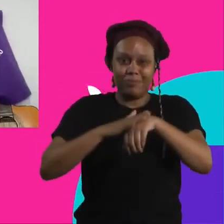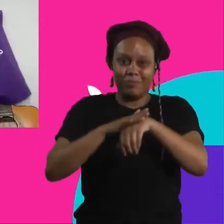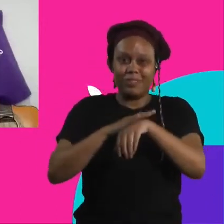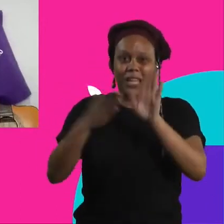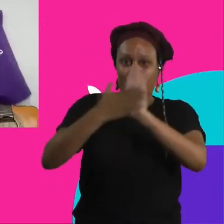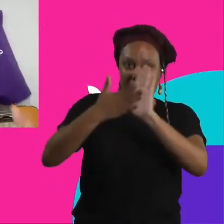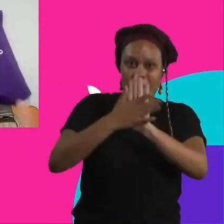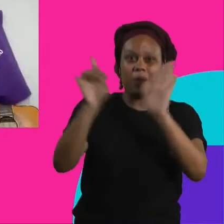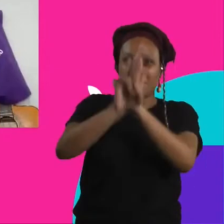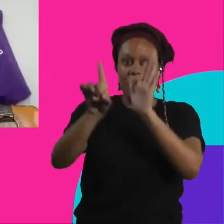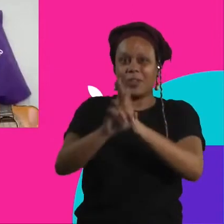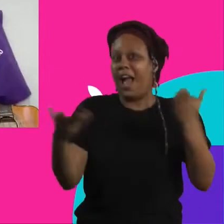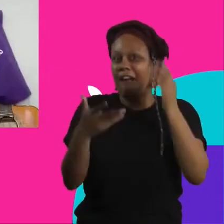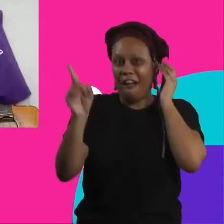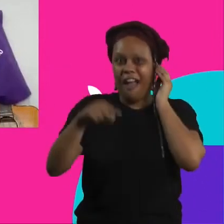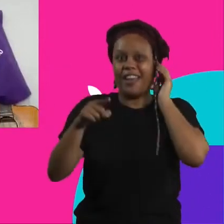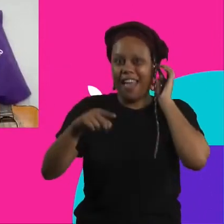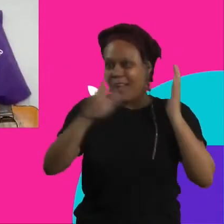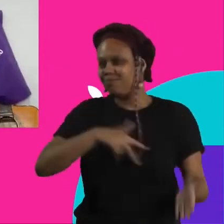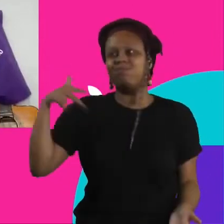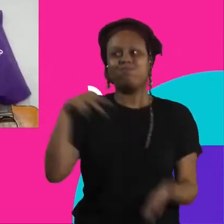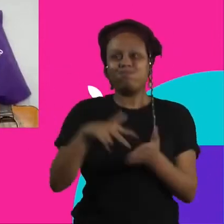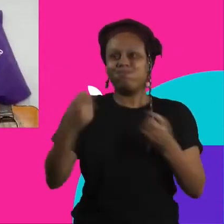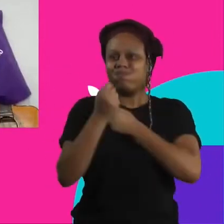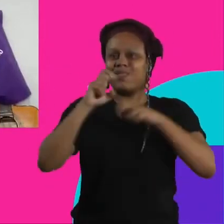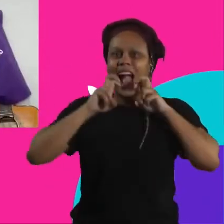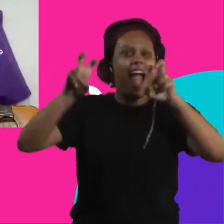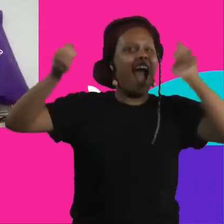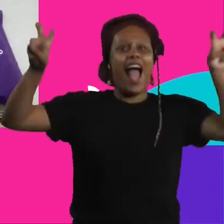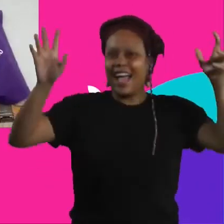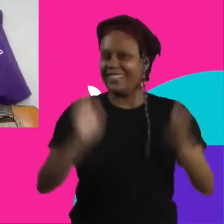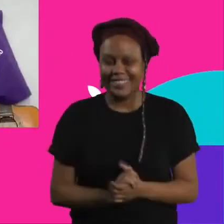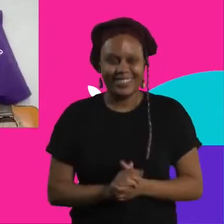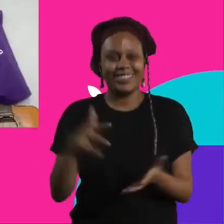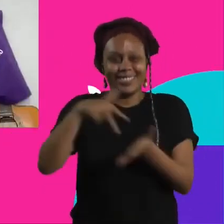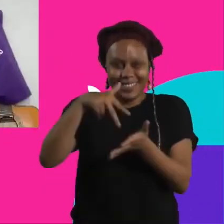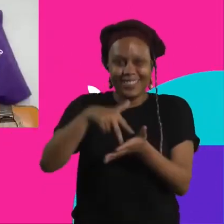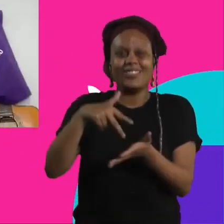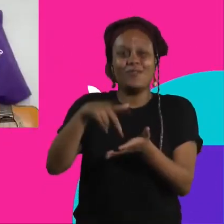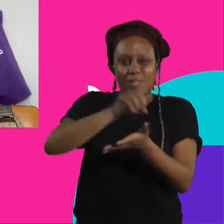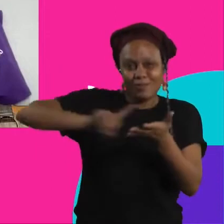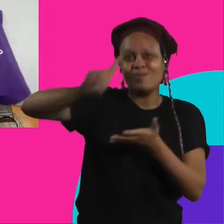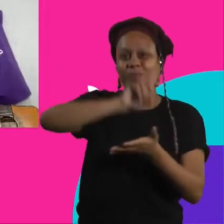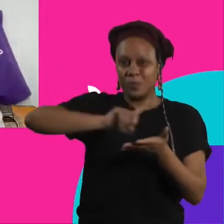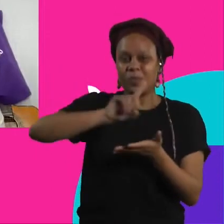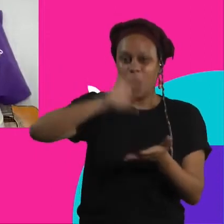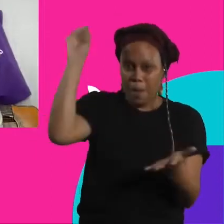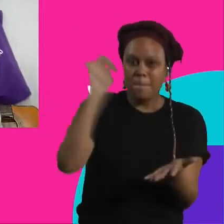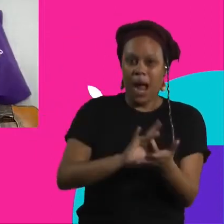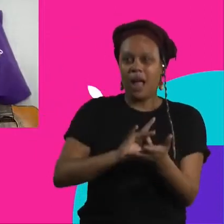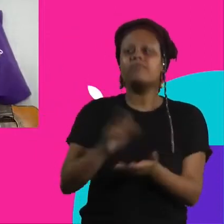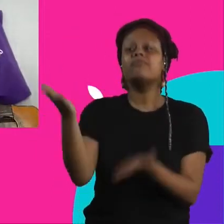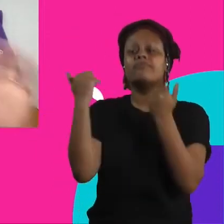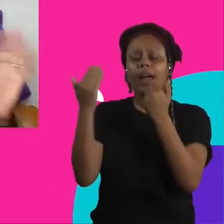Então, se exaltem, gente. Agora é a hora da gente colocar essa ideia desse nosso ativismo digital aqui, tecnológico, para a rua. Hein, Henrique? Me